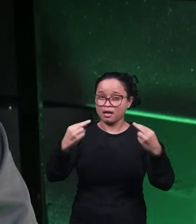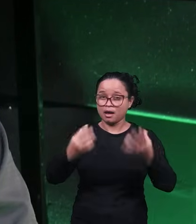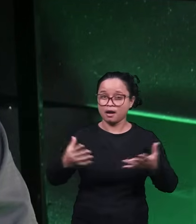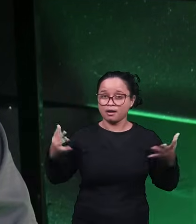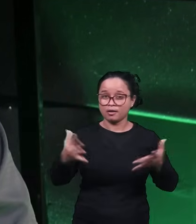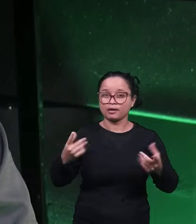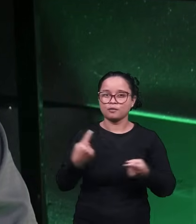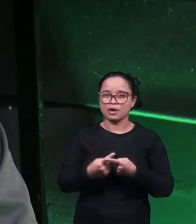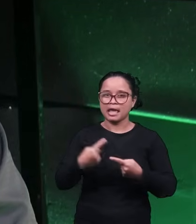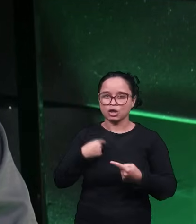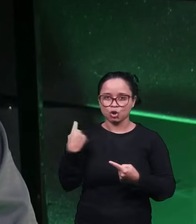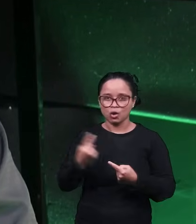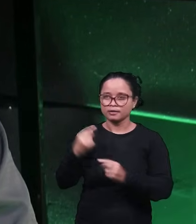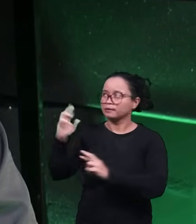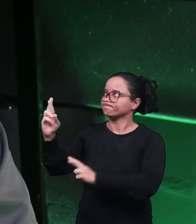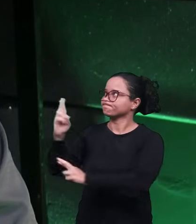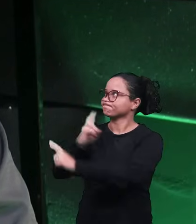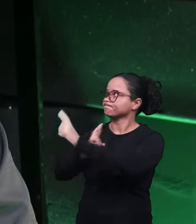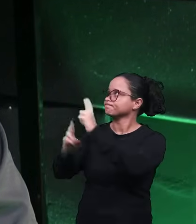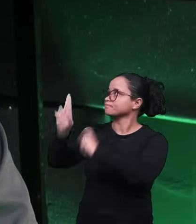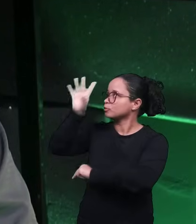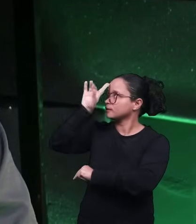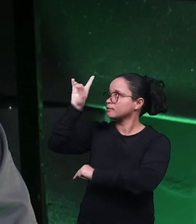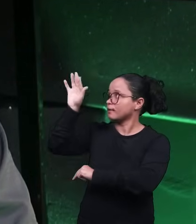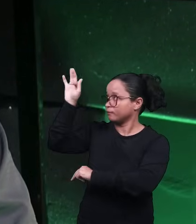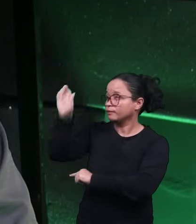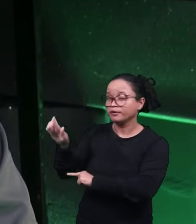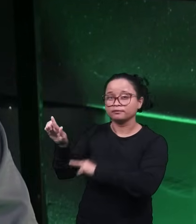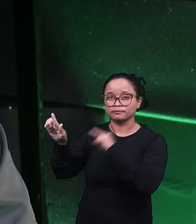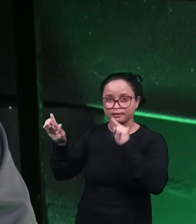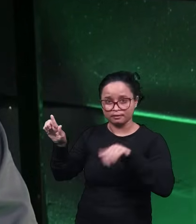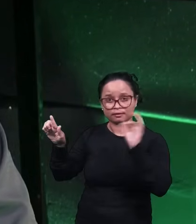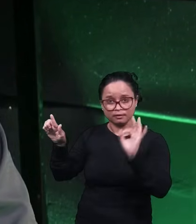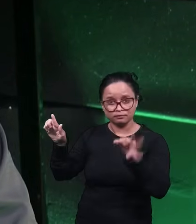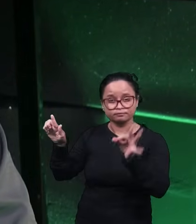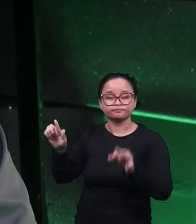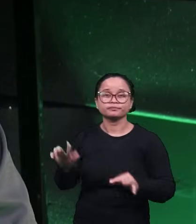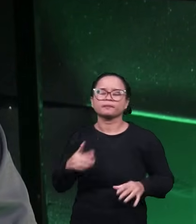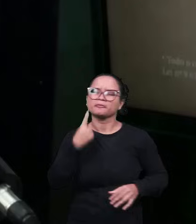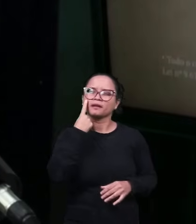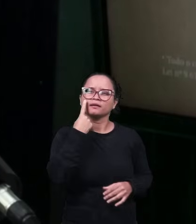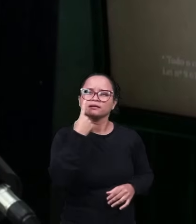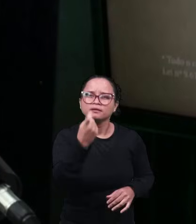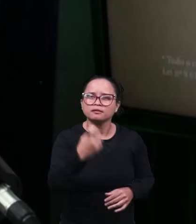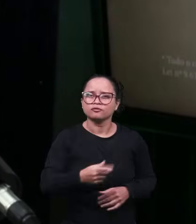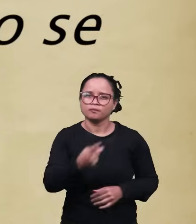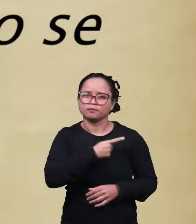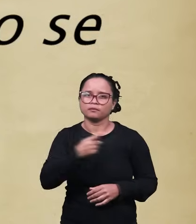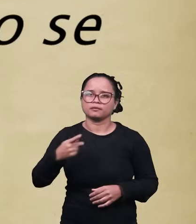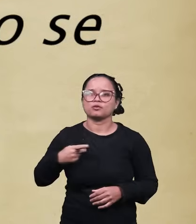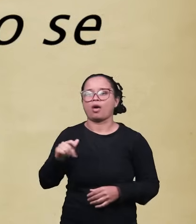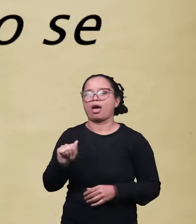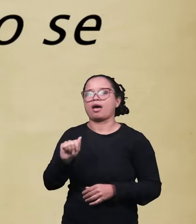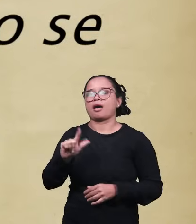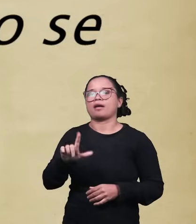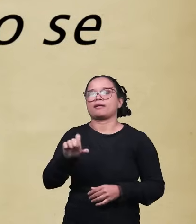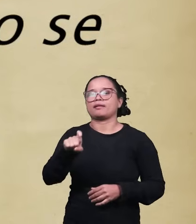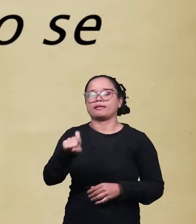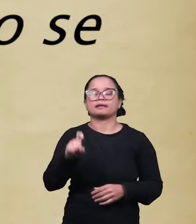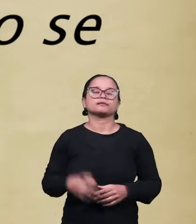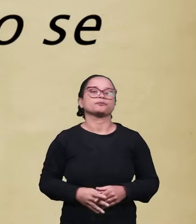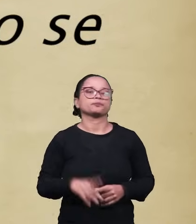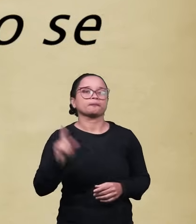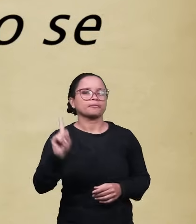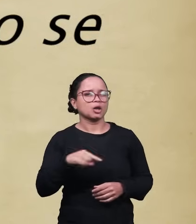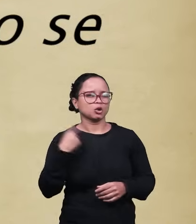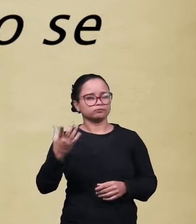nosso relacionamento com Deus é por essa fé, né? É interessante, pastor Alex, nós entendermos que